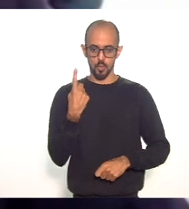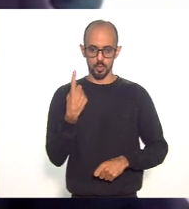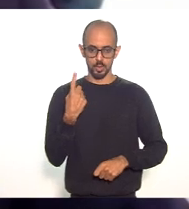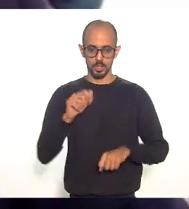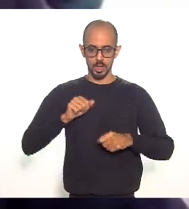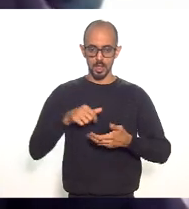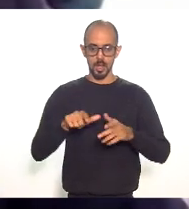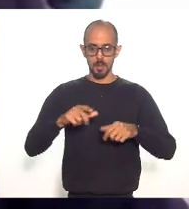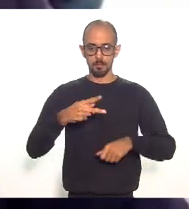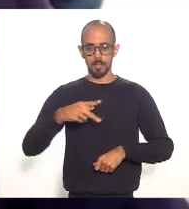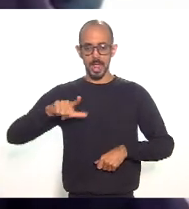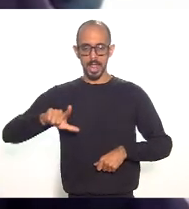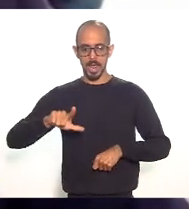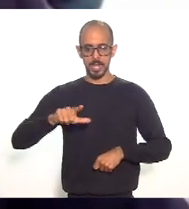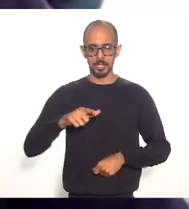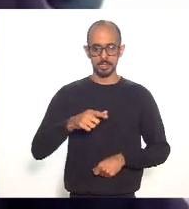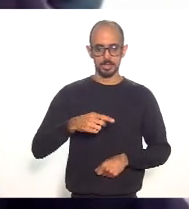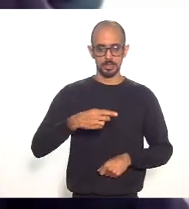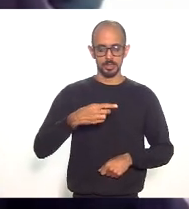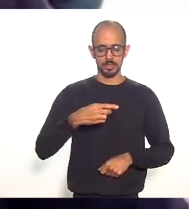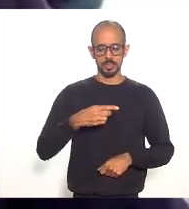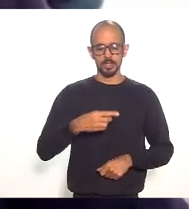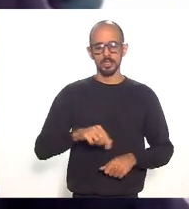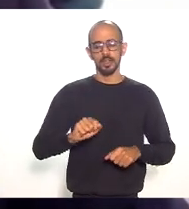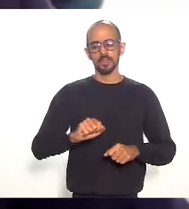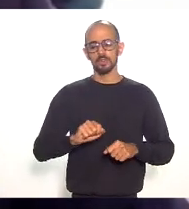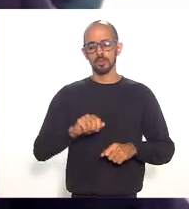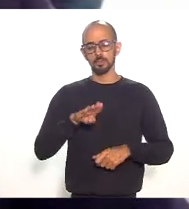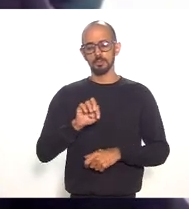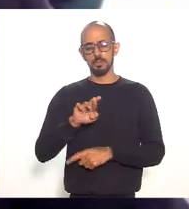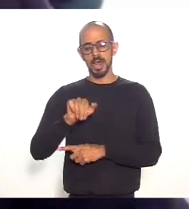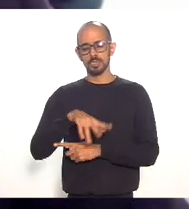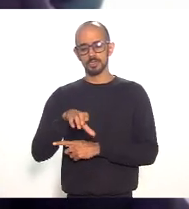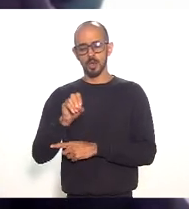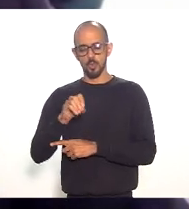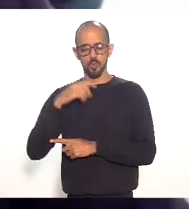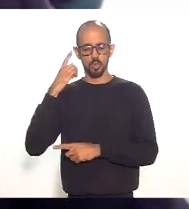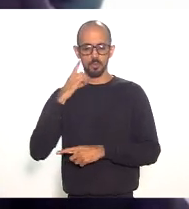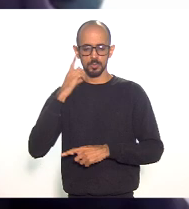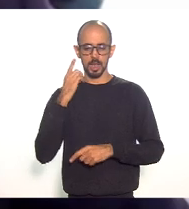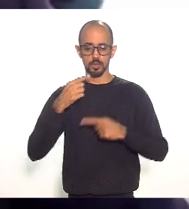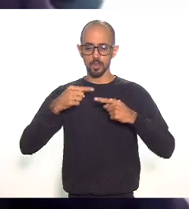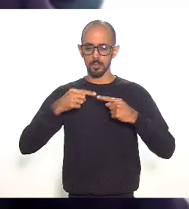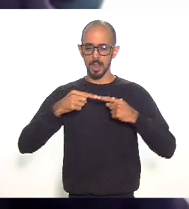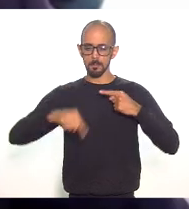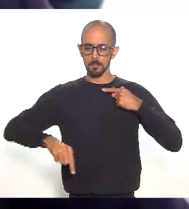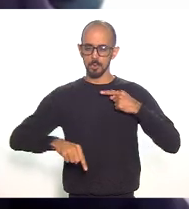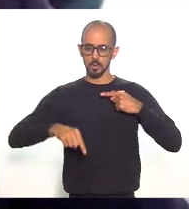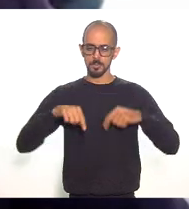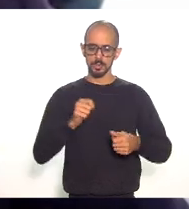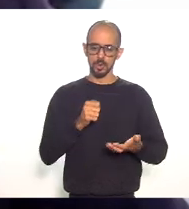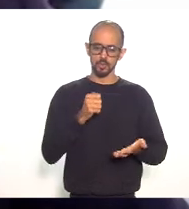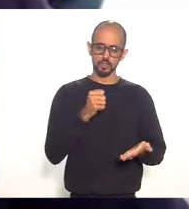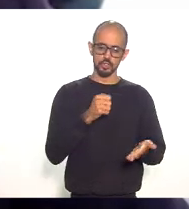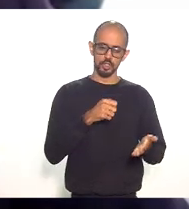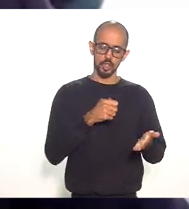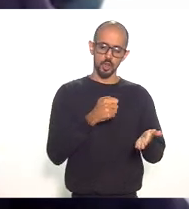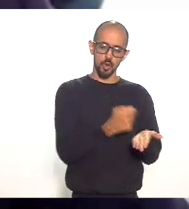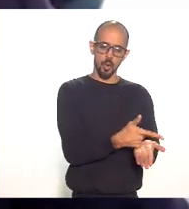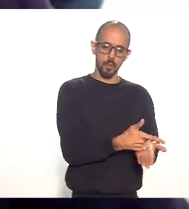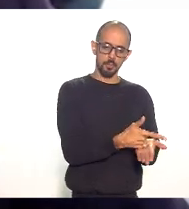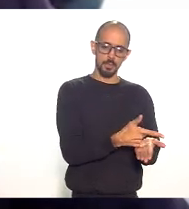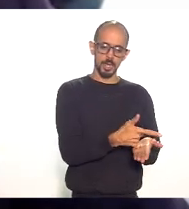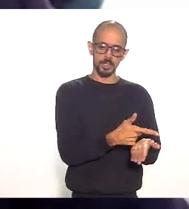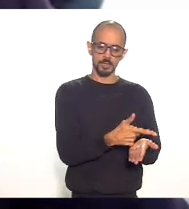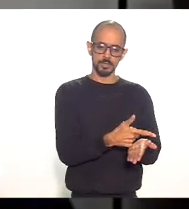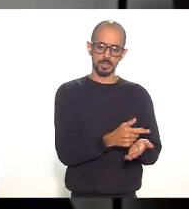lei 3107/2020, de autoria do deputado Brazão, que dispõe sobre a proibição de cobrança de valores adicionais, taxa